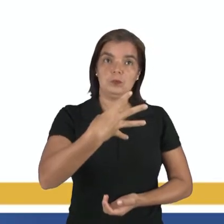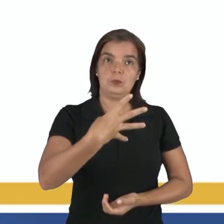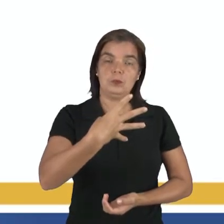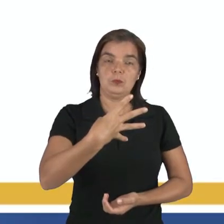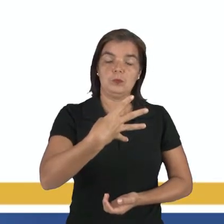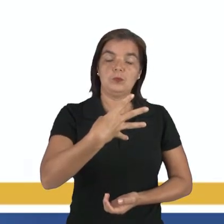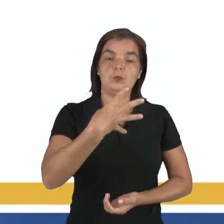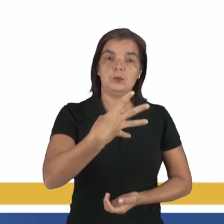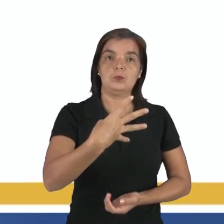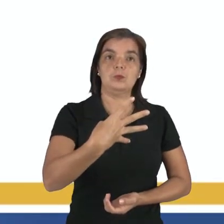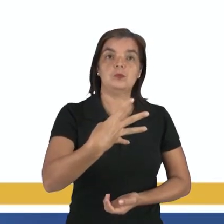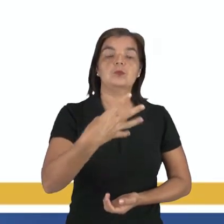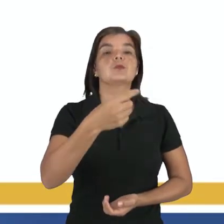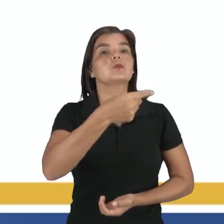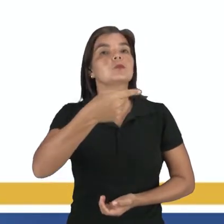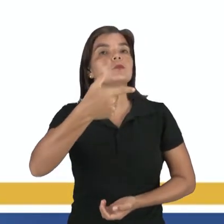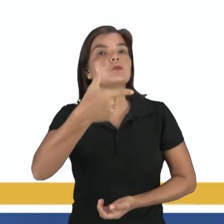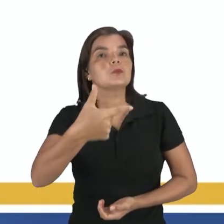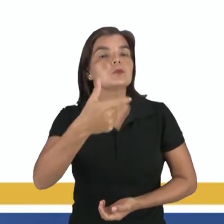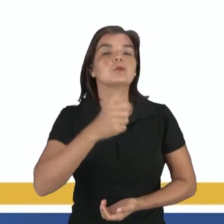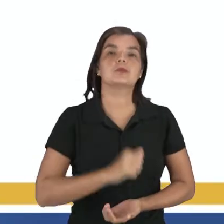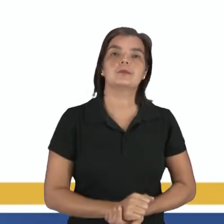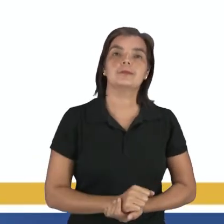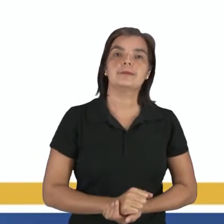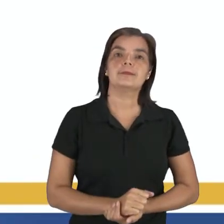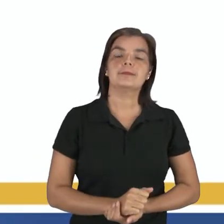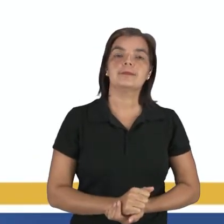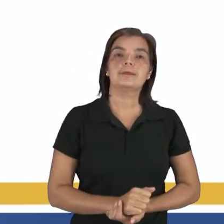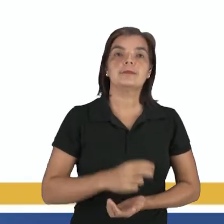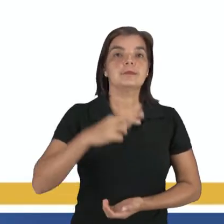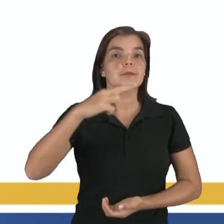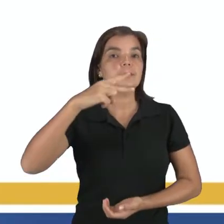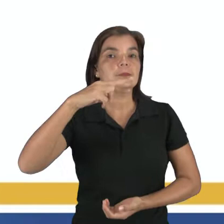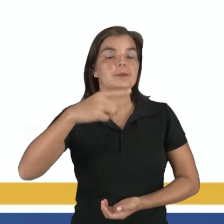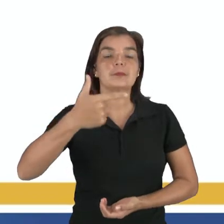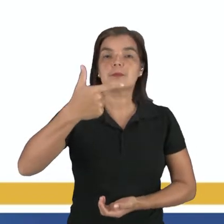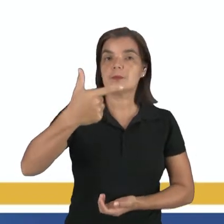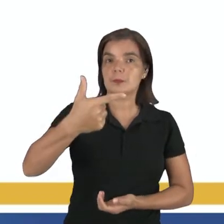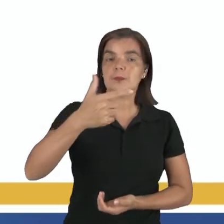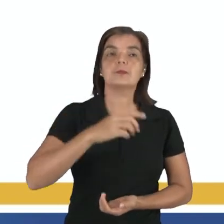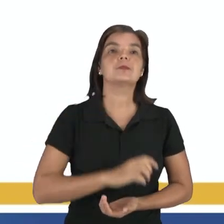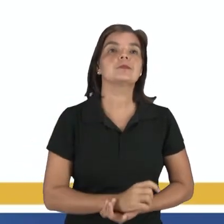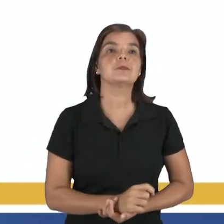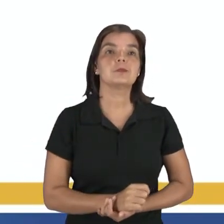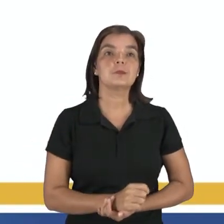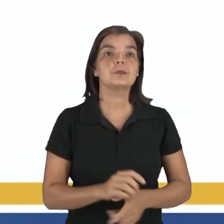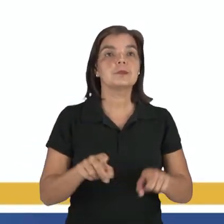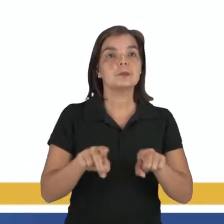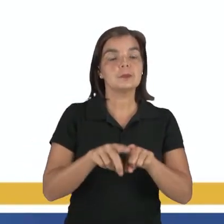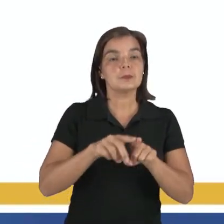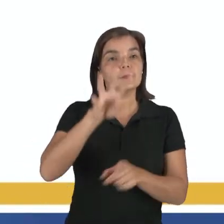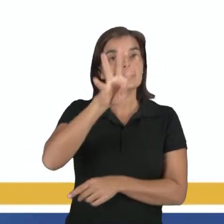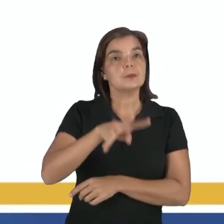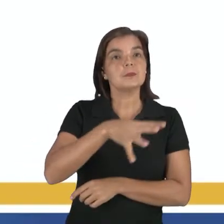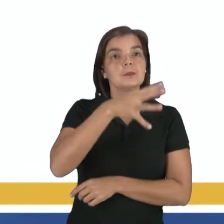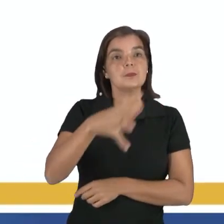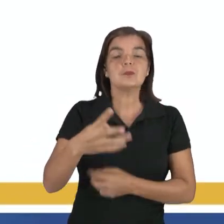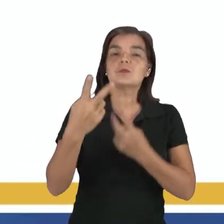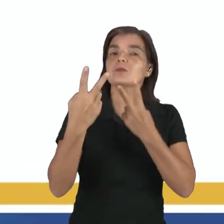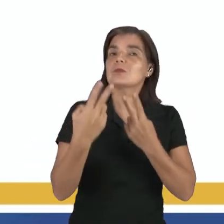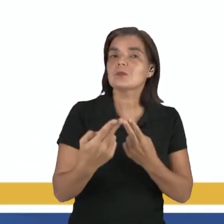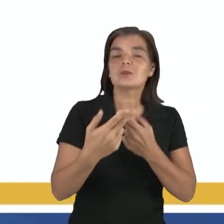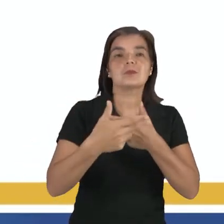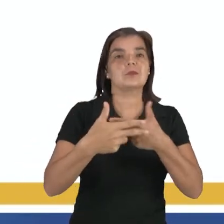de 4 é igual a 4 menos 2. 4 menos 2 é igual a 2. na tabela a